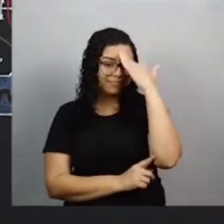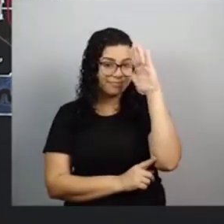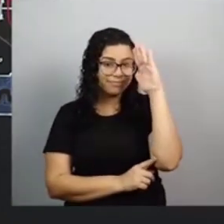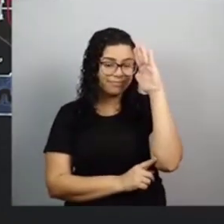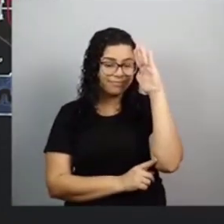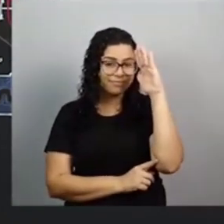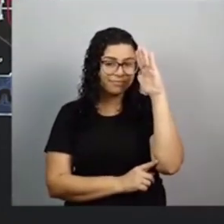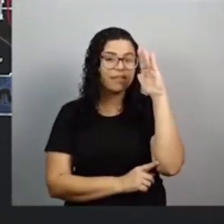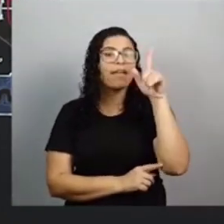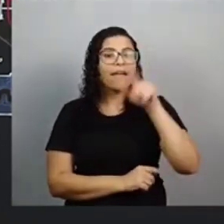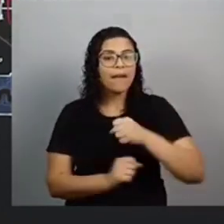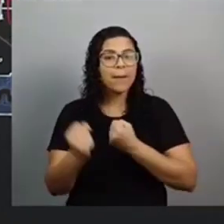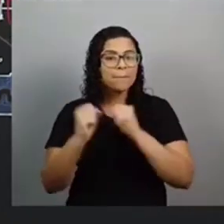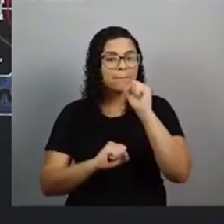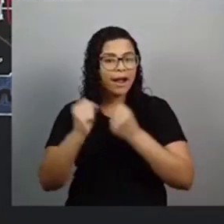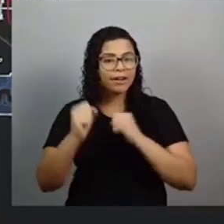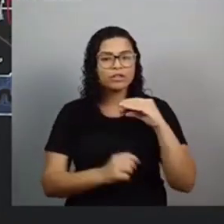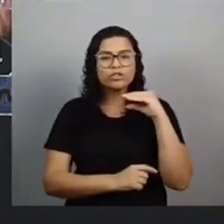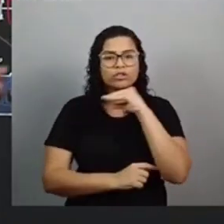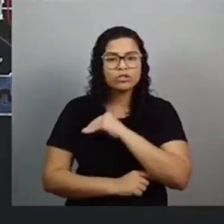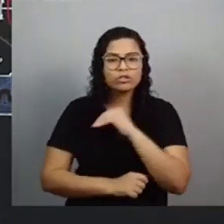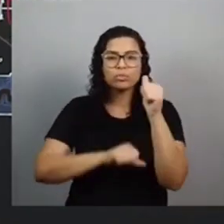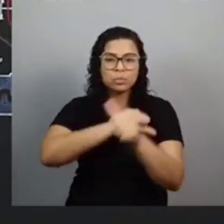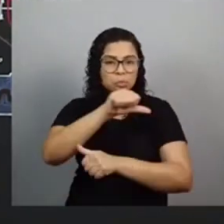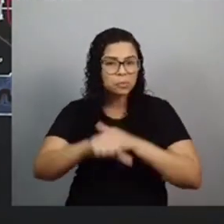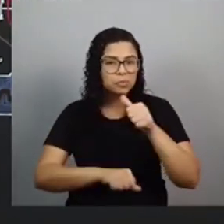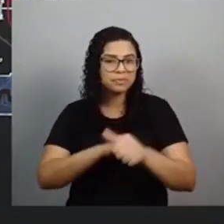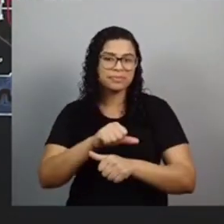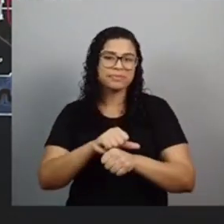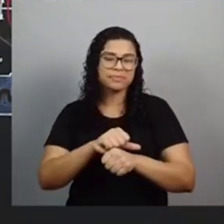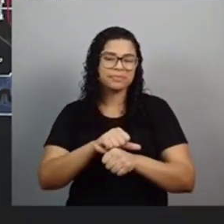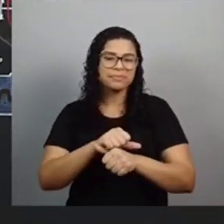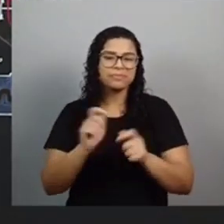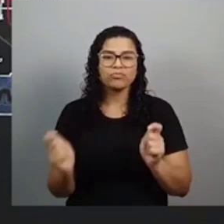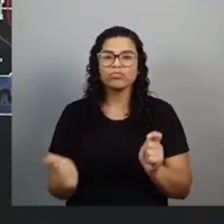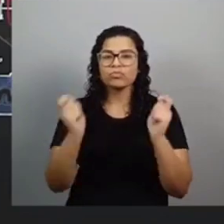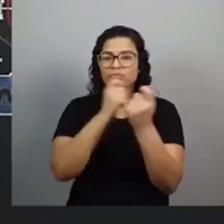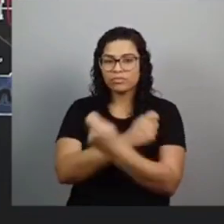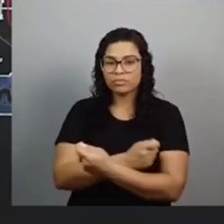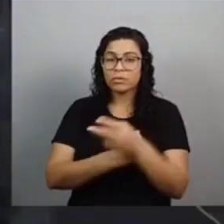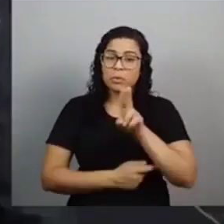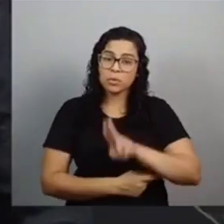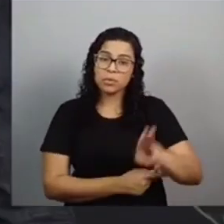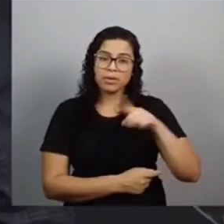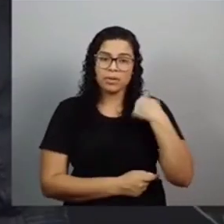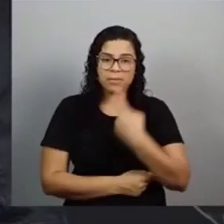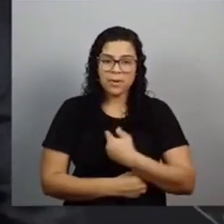uma máquina térmica invertida, usada aí a favor da alegria do nosso